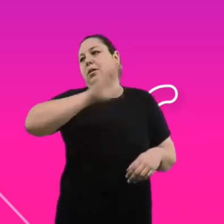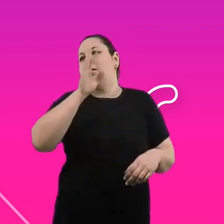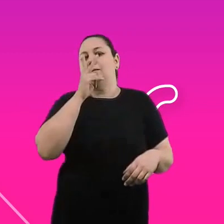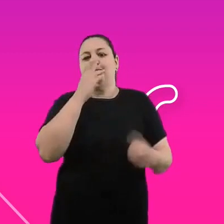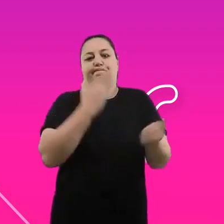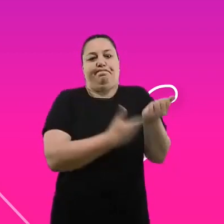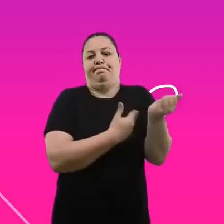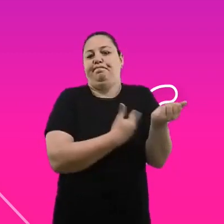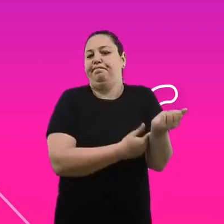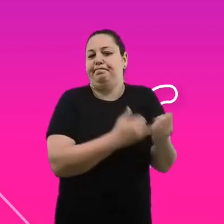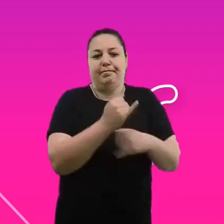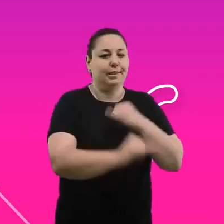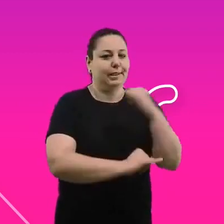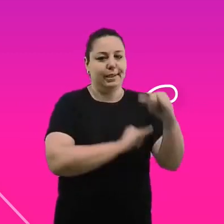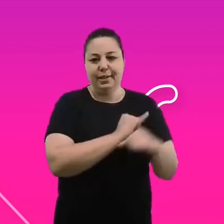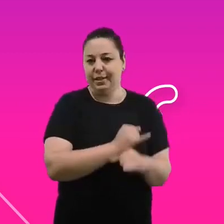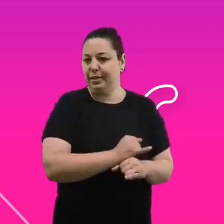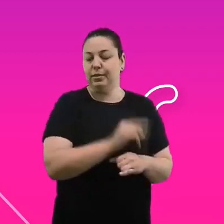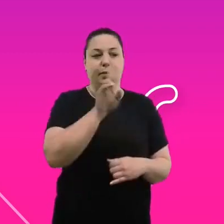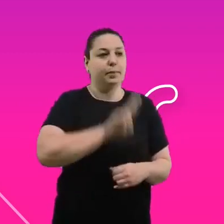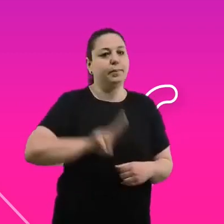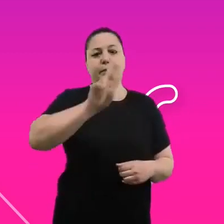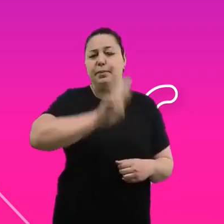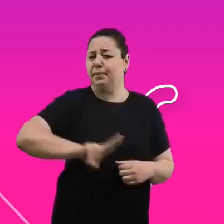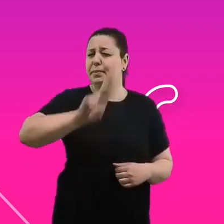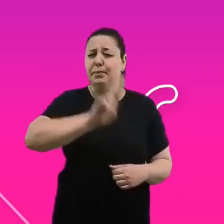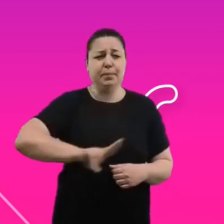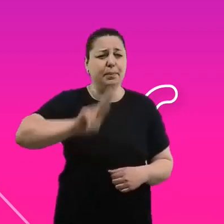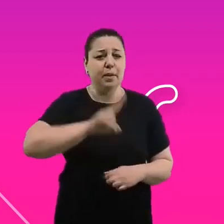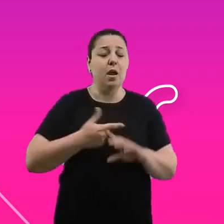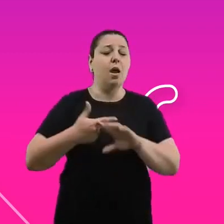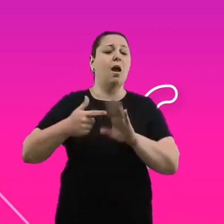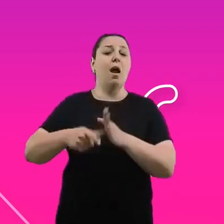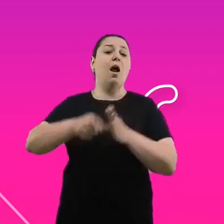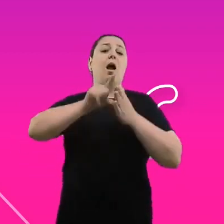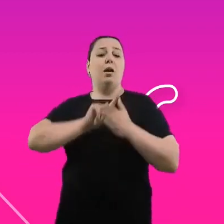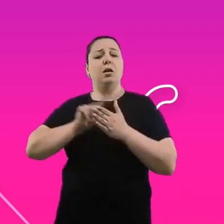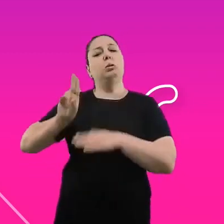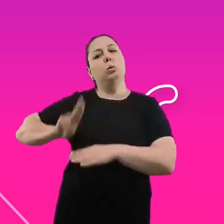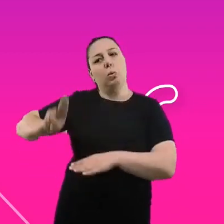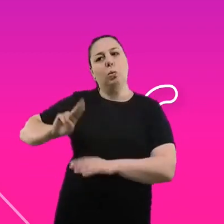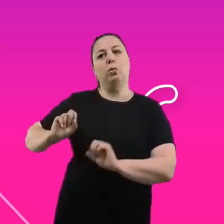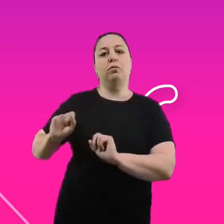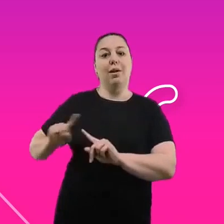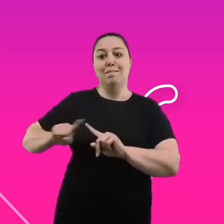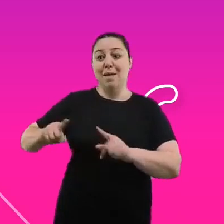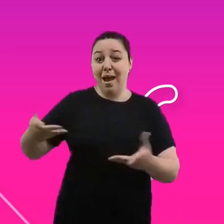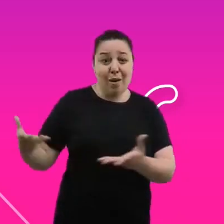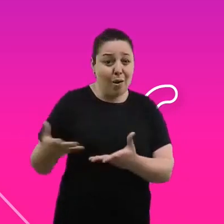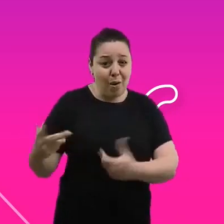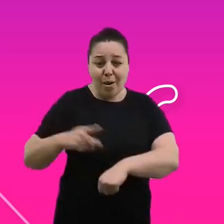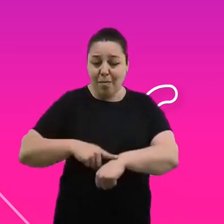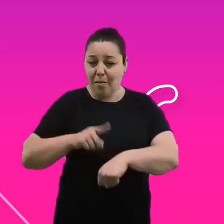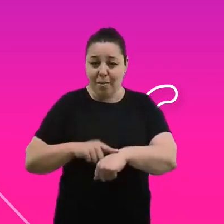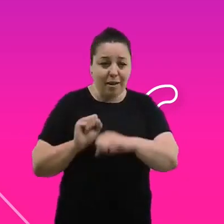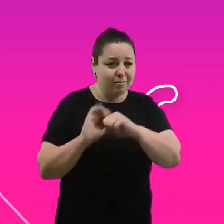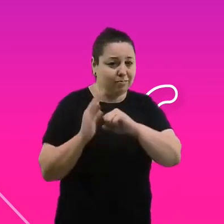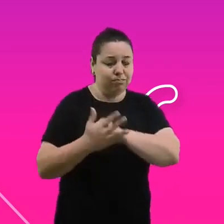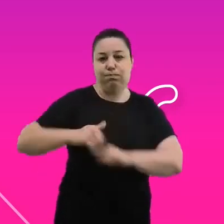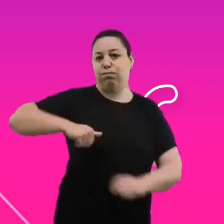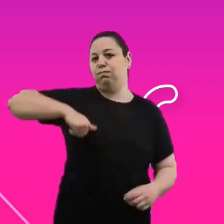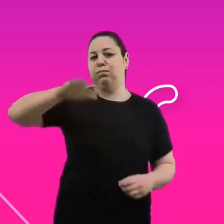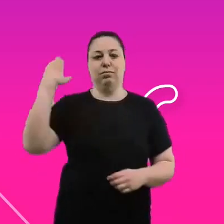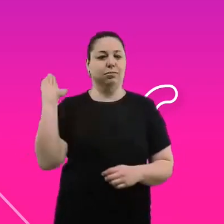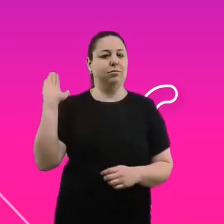gente tá usando o computador como nunca, a gente está atrás de ferramentas como o Zoom, a gente está participando aqui nesse painel no Social